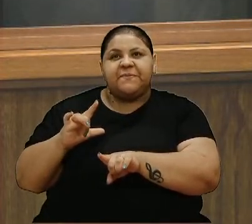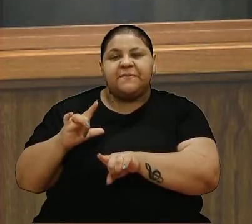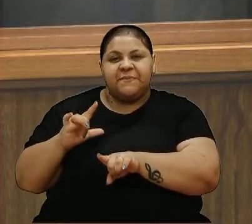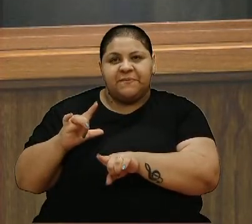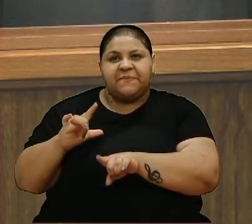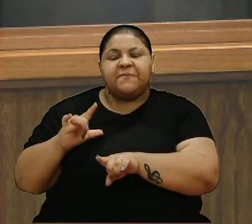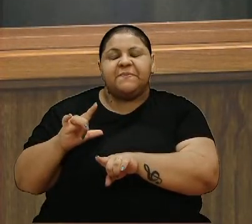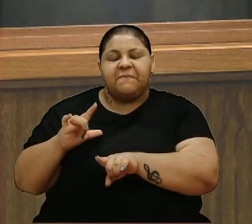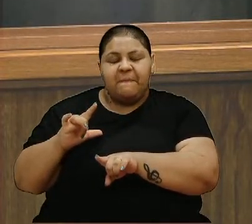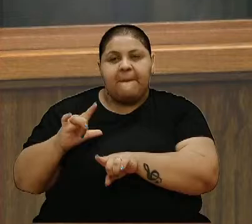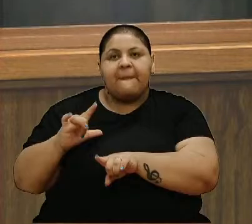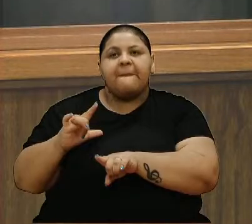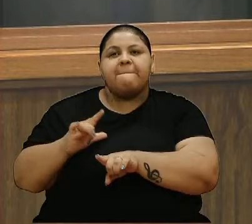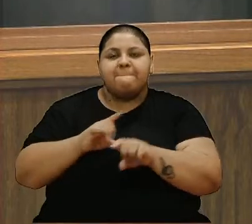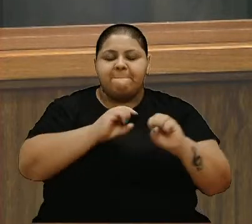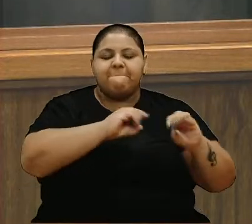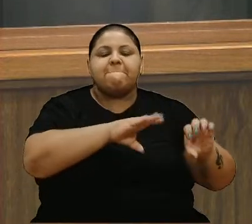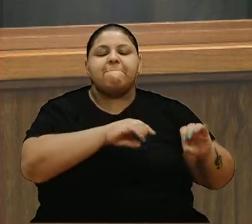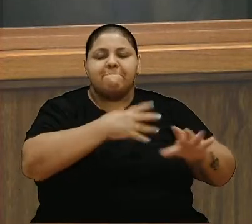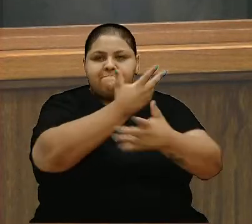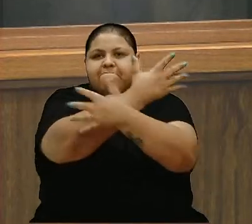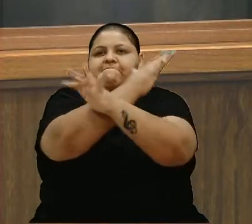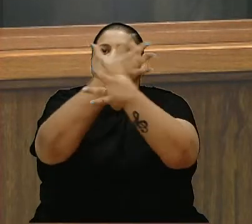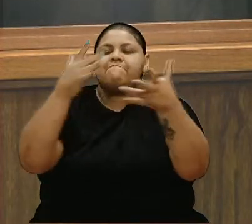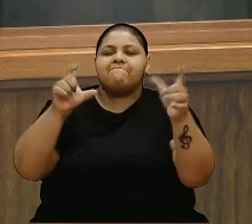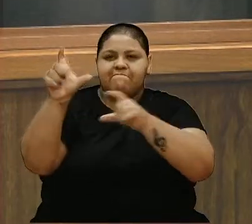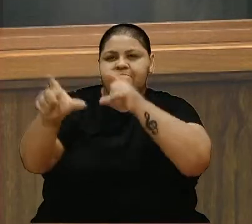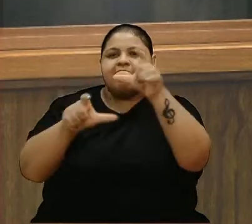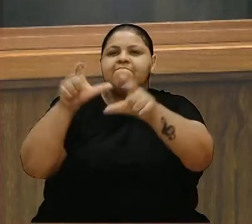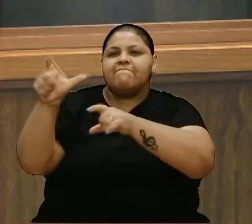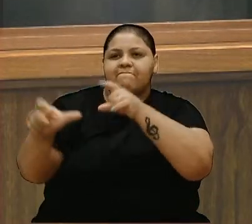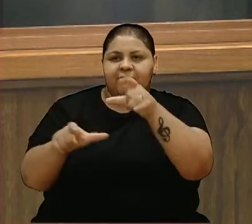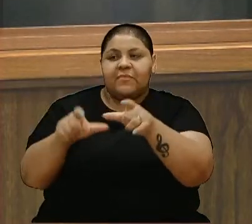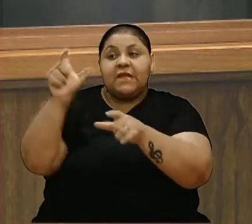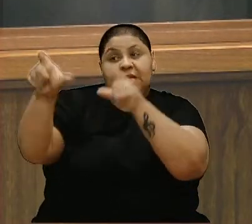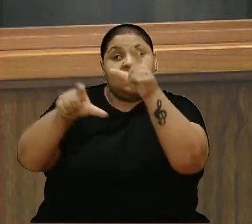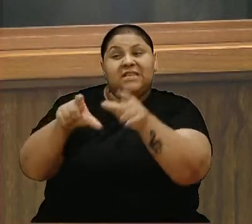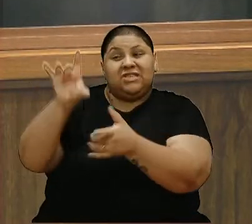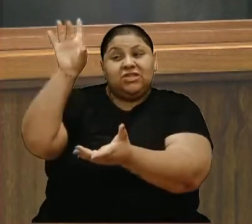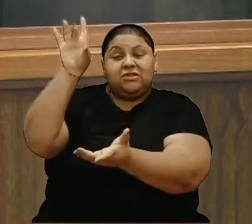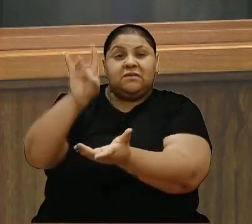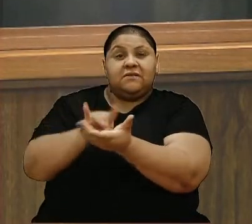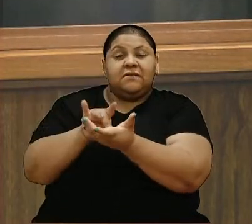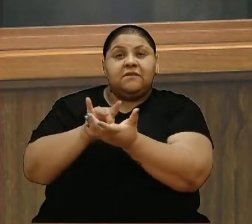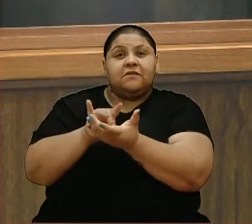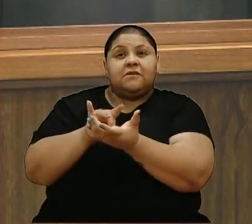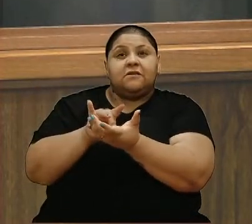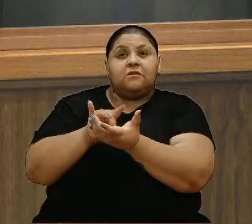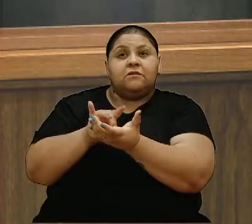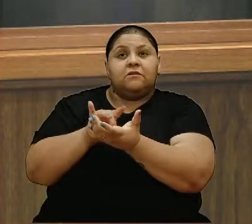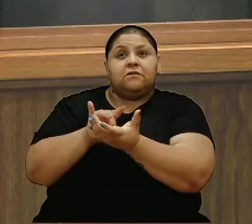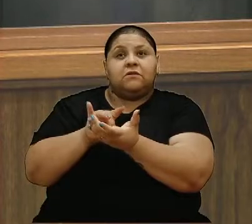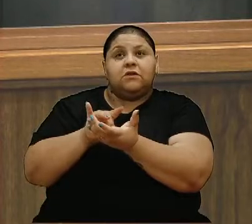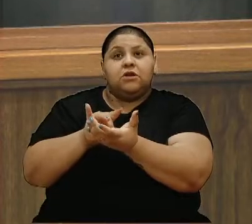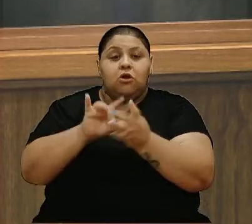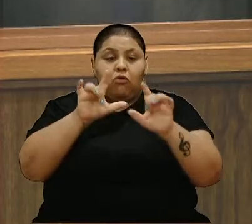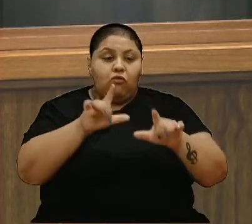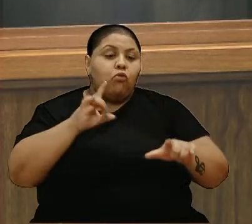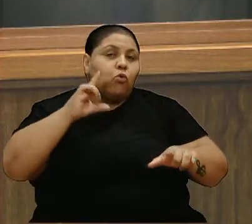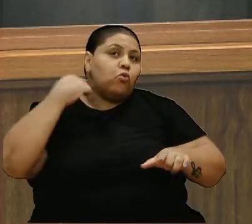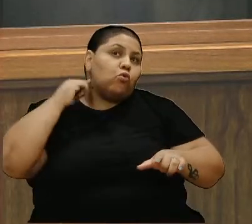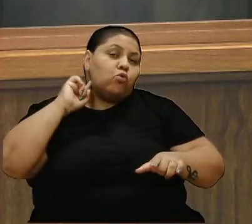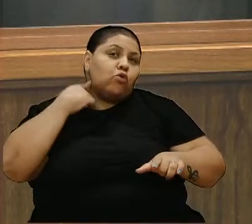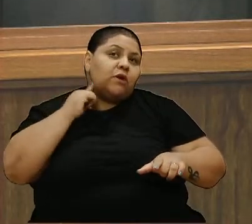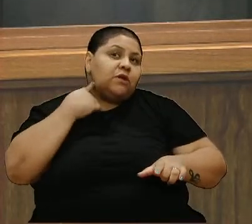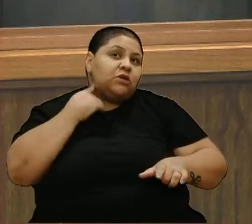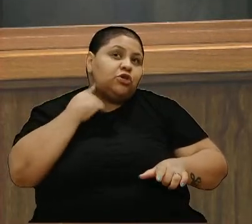também a educação ambiental das pessoas, para que as pessoas efetivamente coloquem o lixo seletivo no